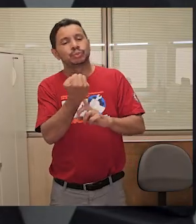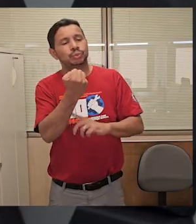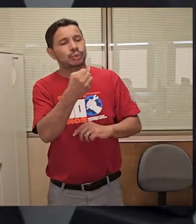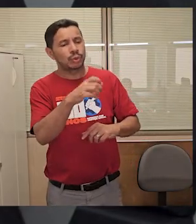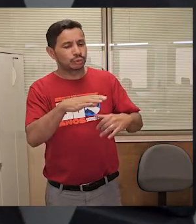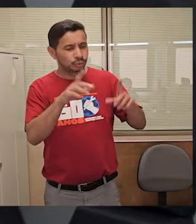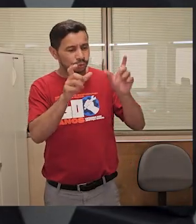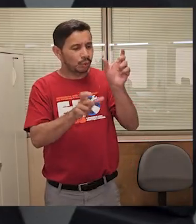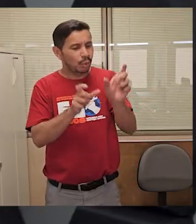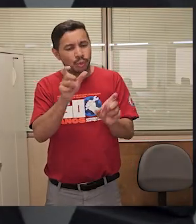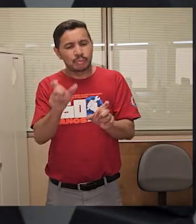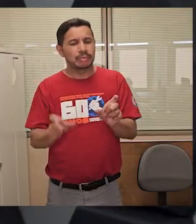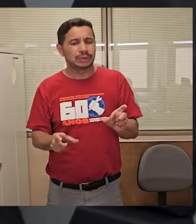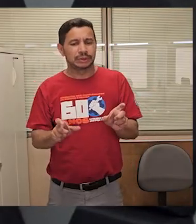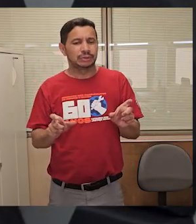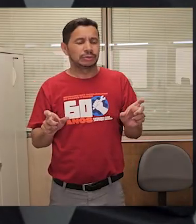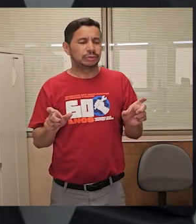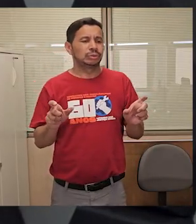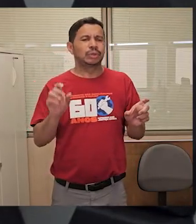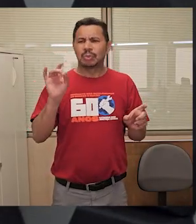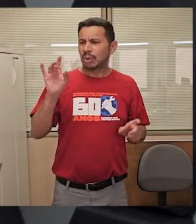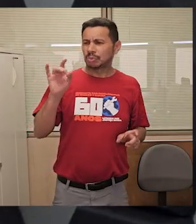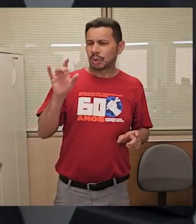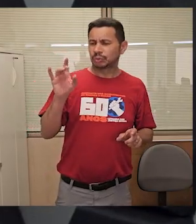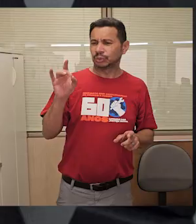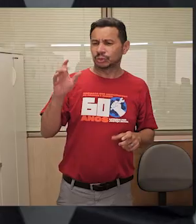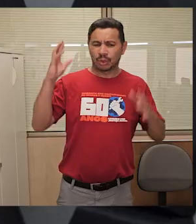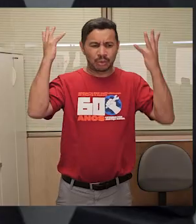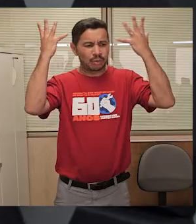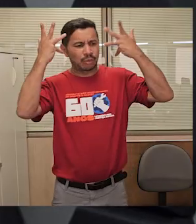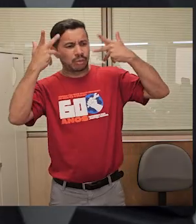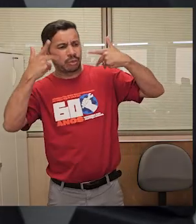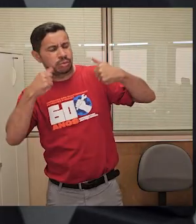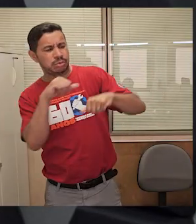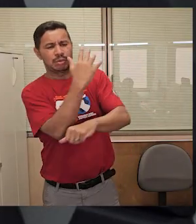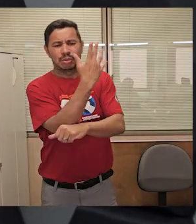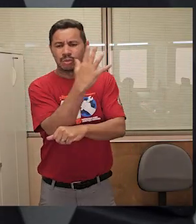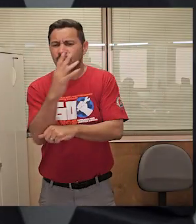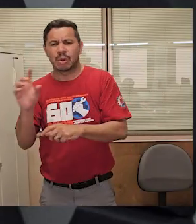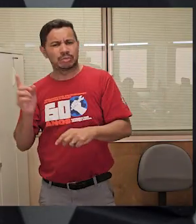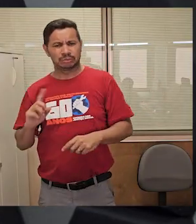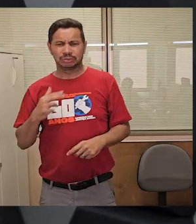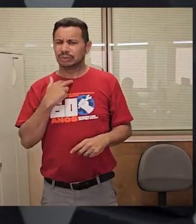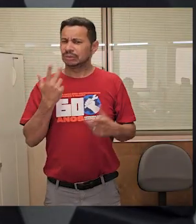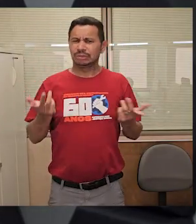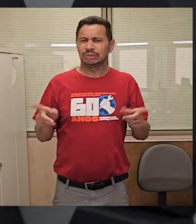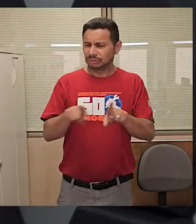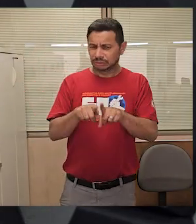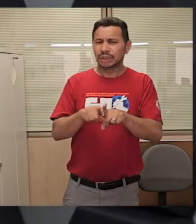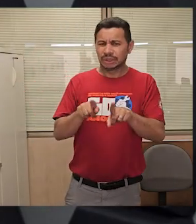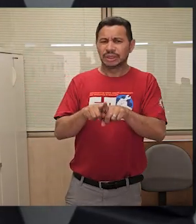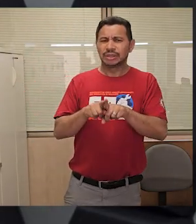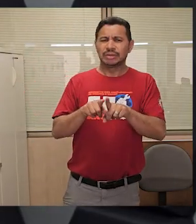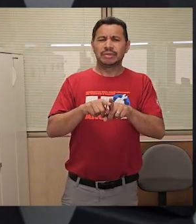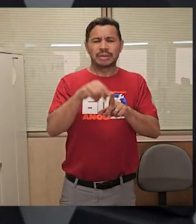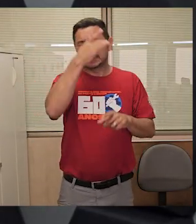Toda a crise climática, ela não vai afetar só os animais, florestas, né? Nada dela, vai afetar as pessoas, né? As pessoas